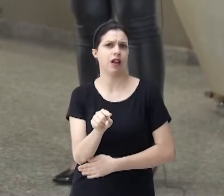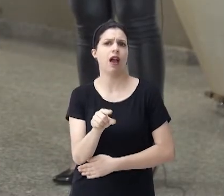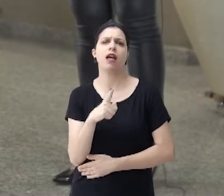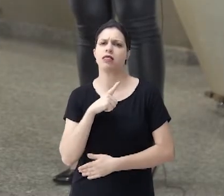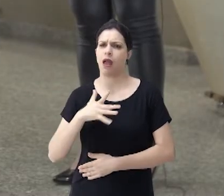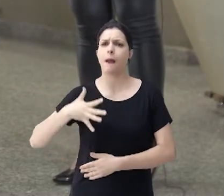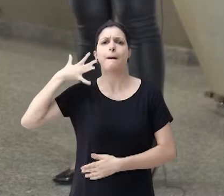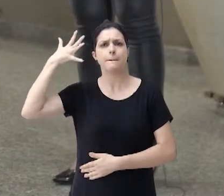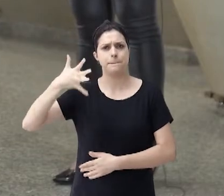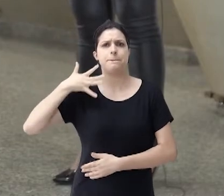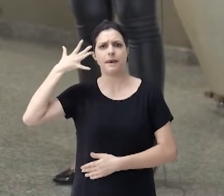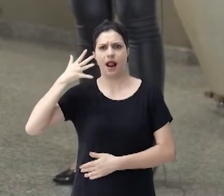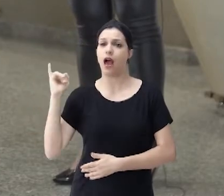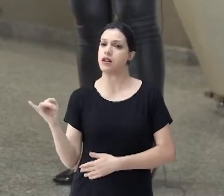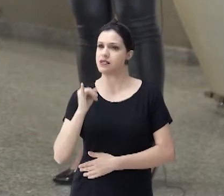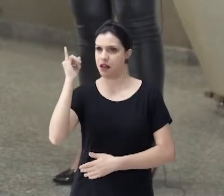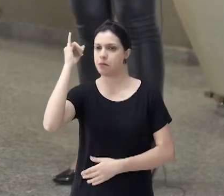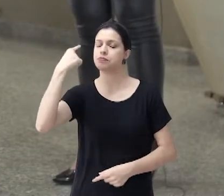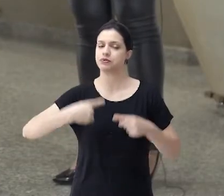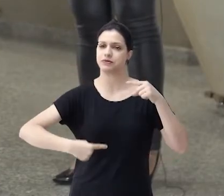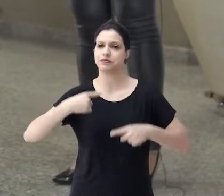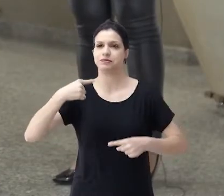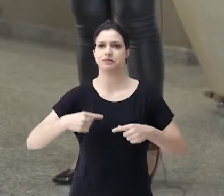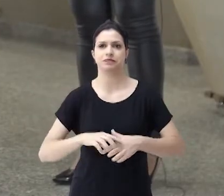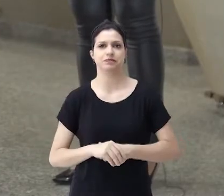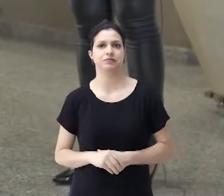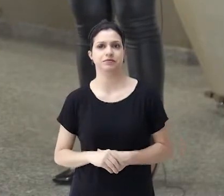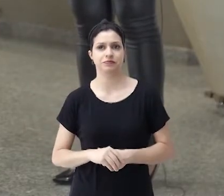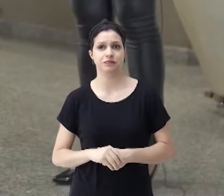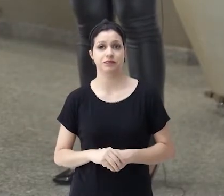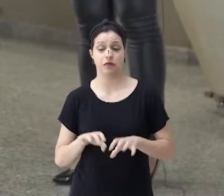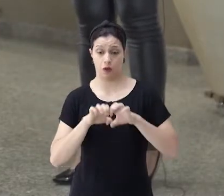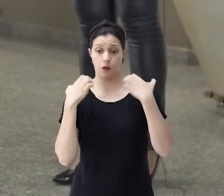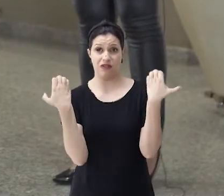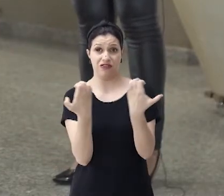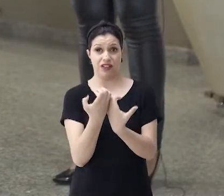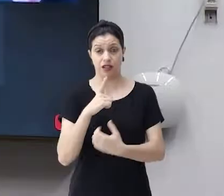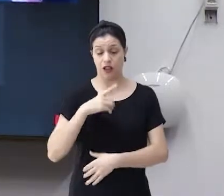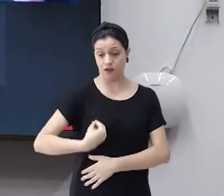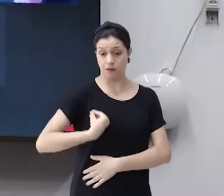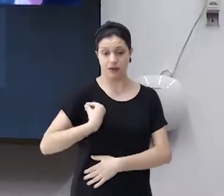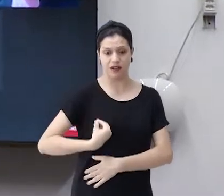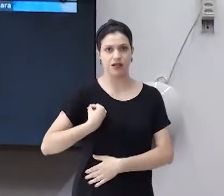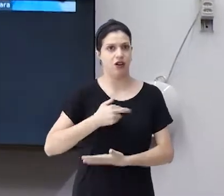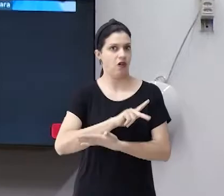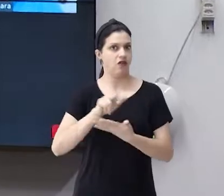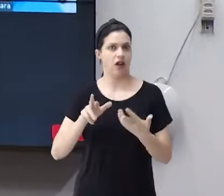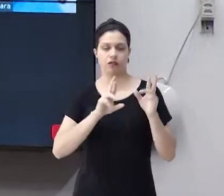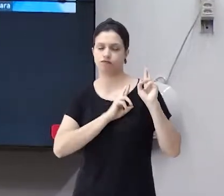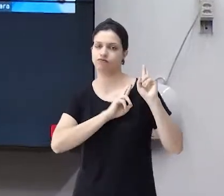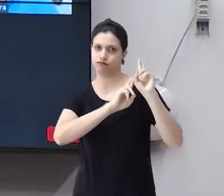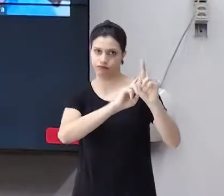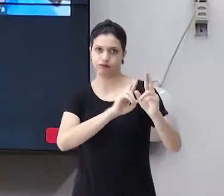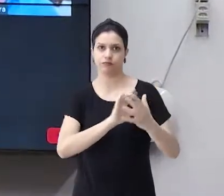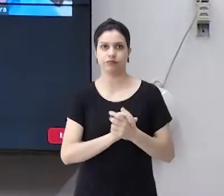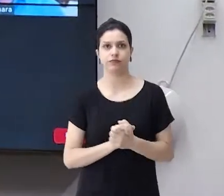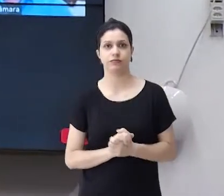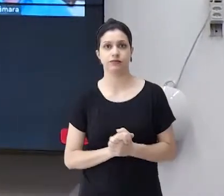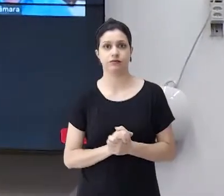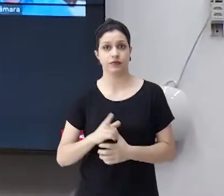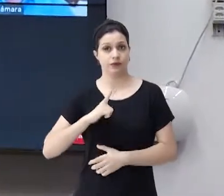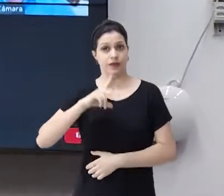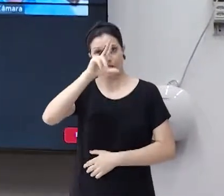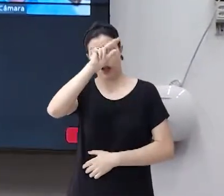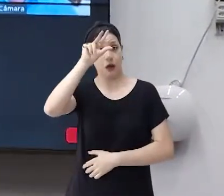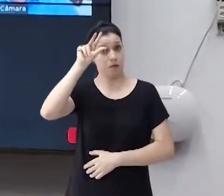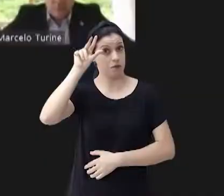o evento trouxe palestras importantes e muitos debates. O evento contou com a participação de